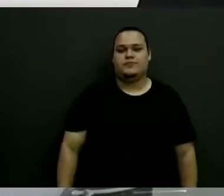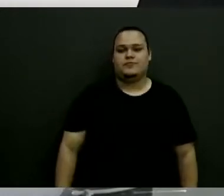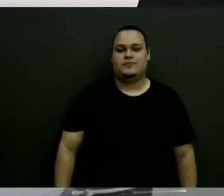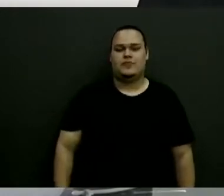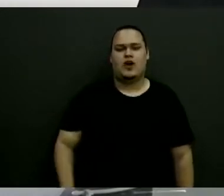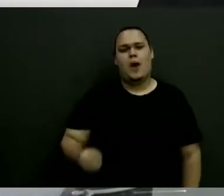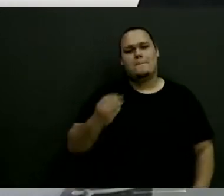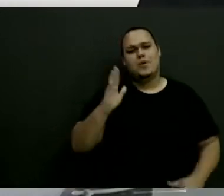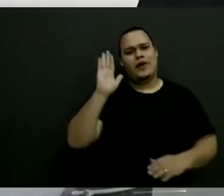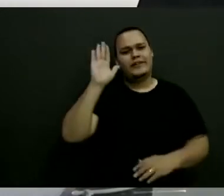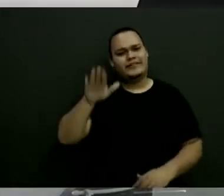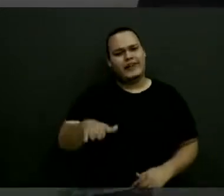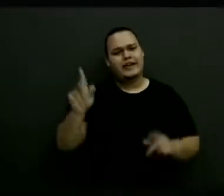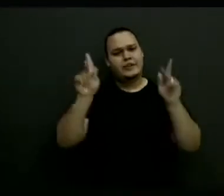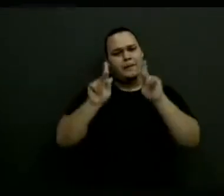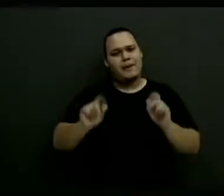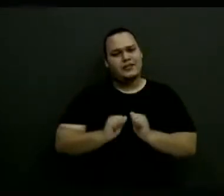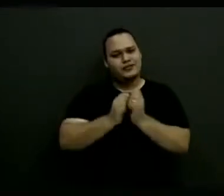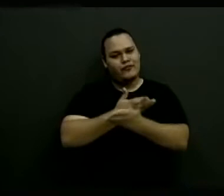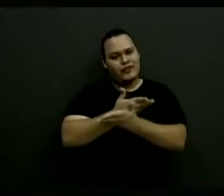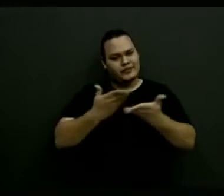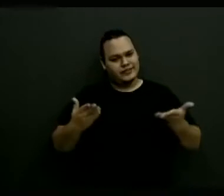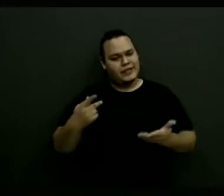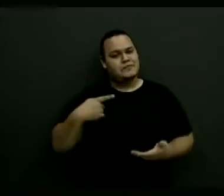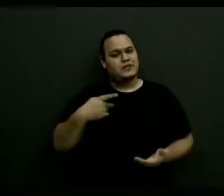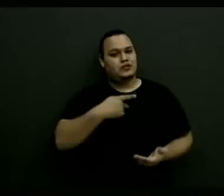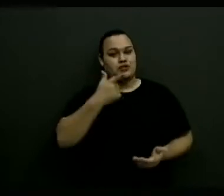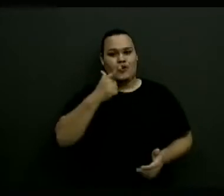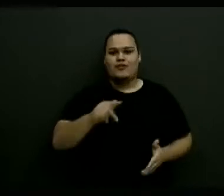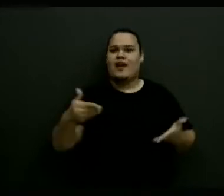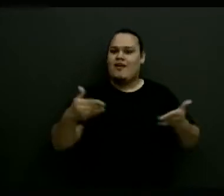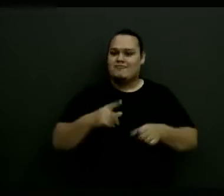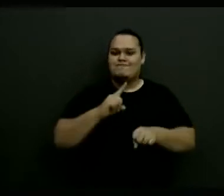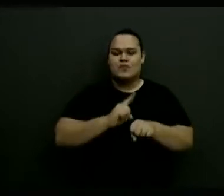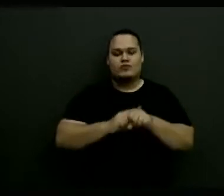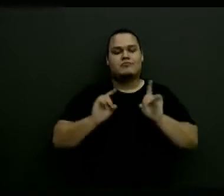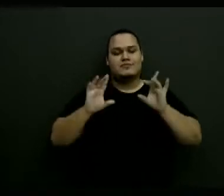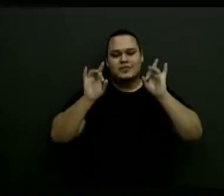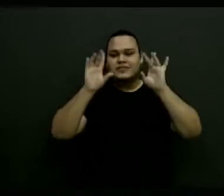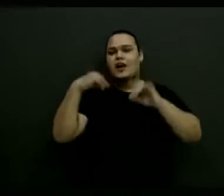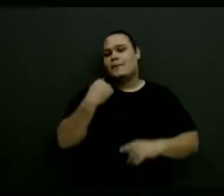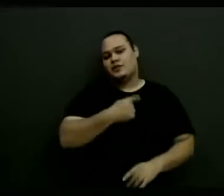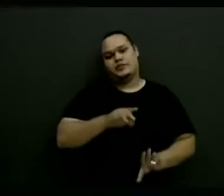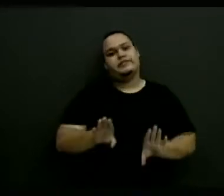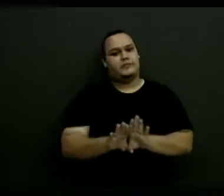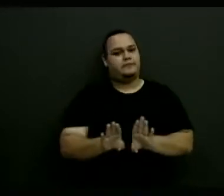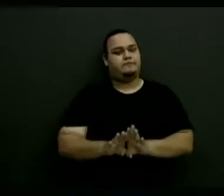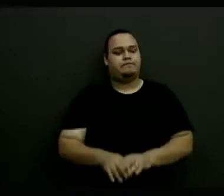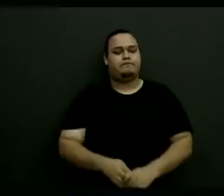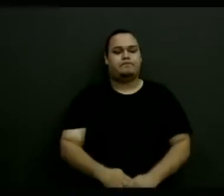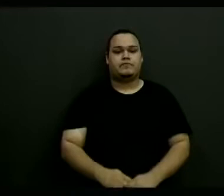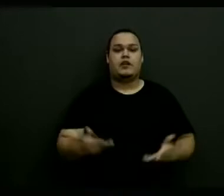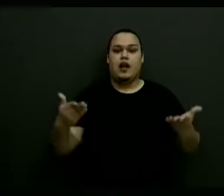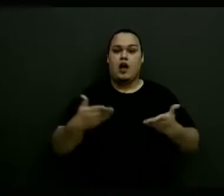Boa tarde, paz a todos os pastores, né? Nesse momento tão especial para nós. E eu gostaria de fazer uma